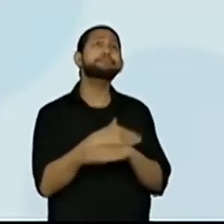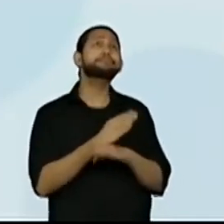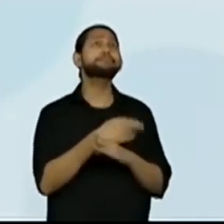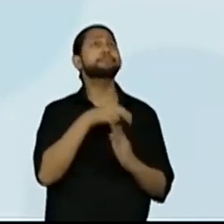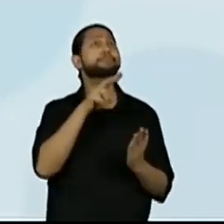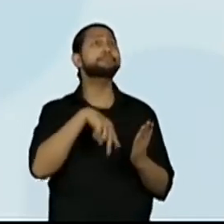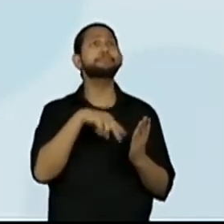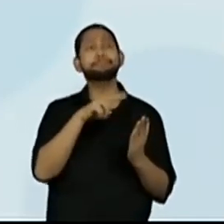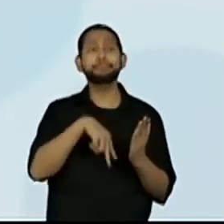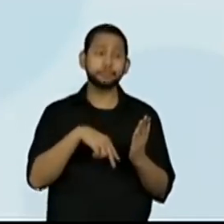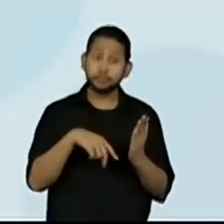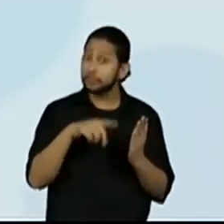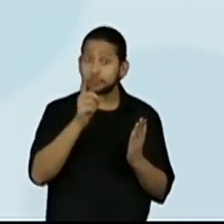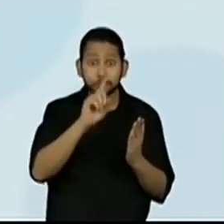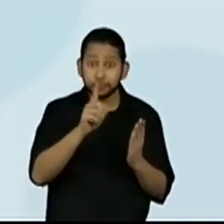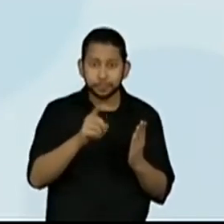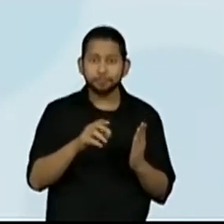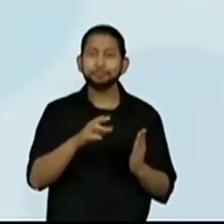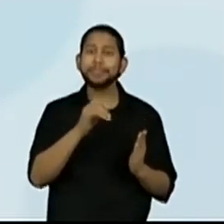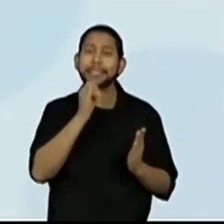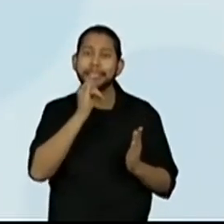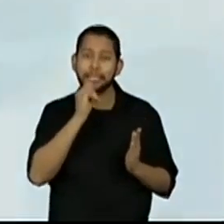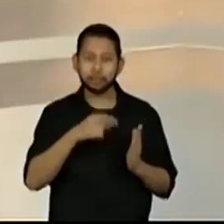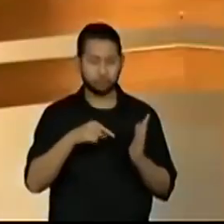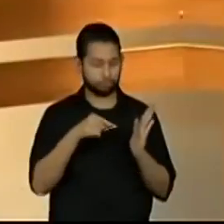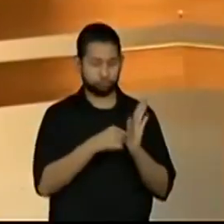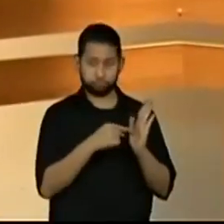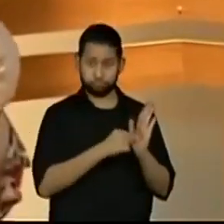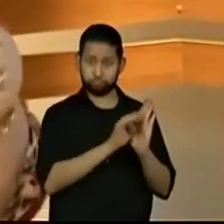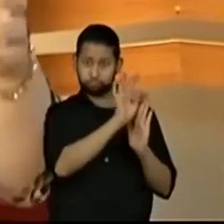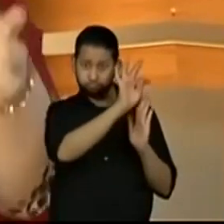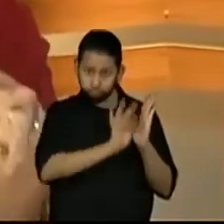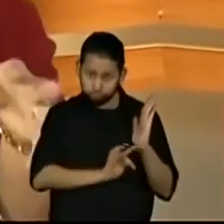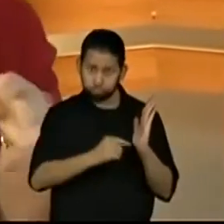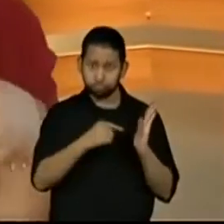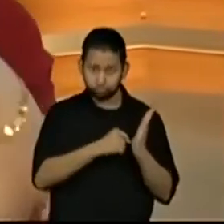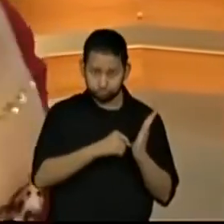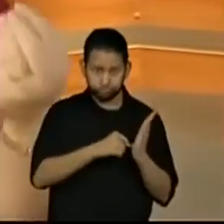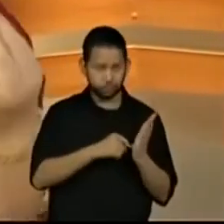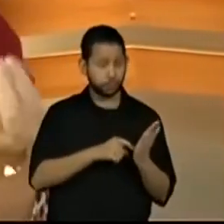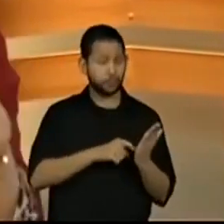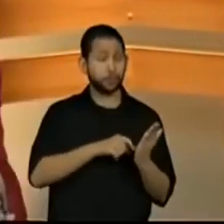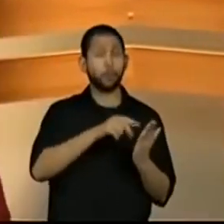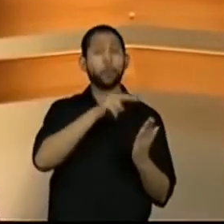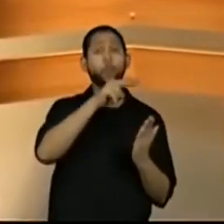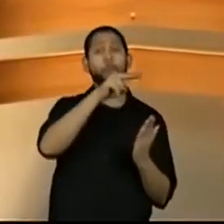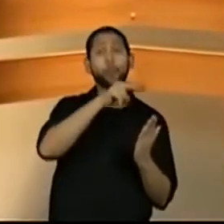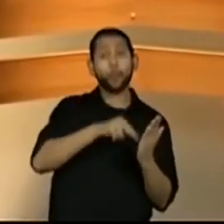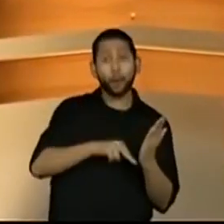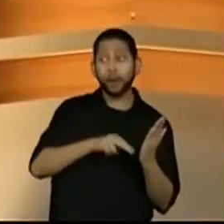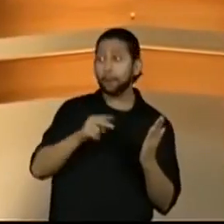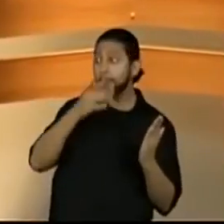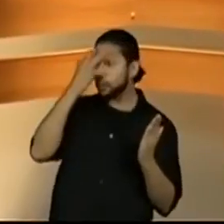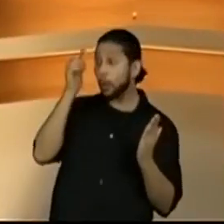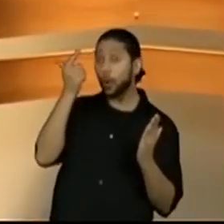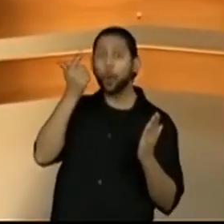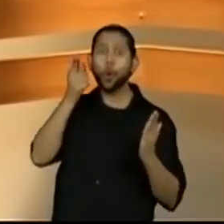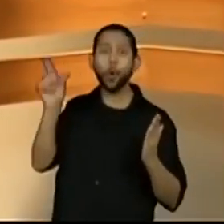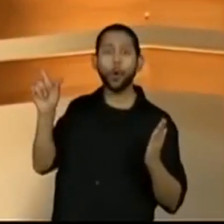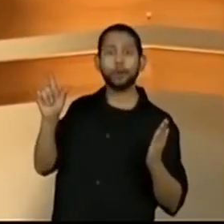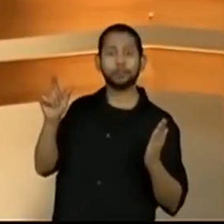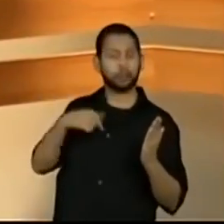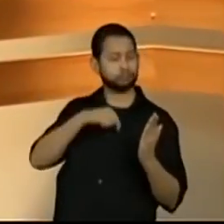isso. Por exemplo, eu tenho um texto que eu vá ler para outras pessoas ouvirem.